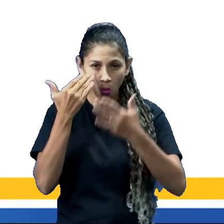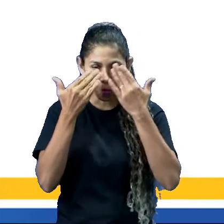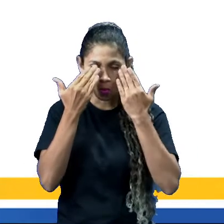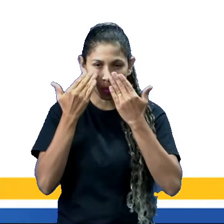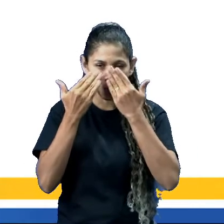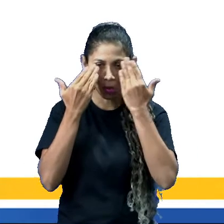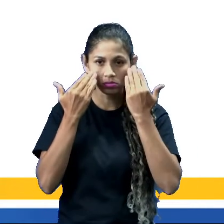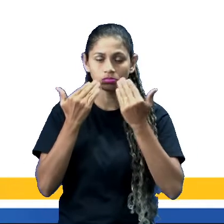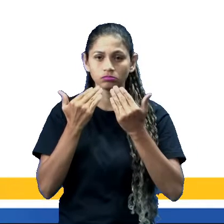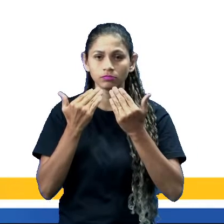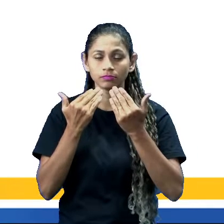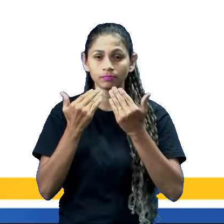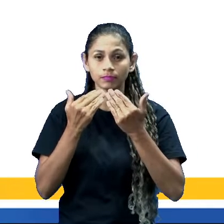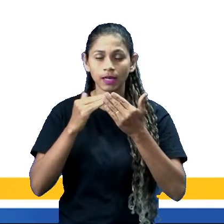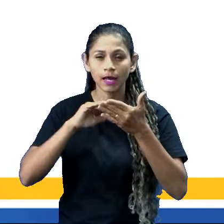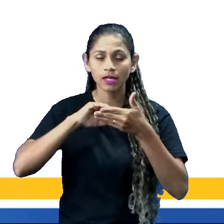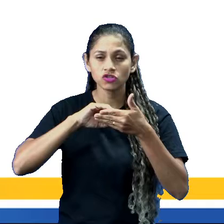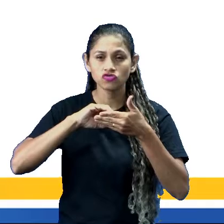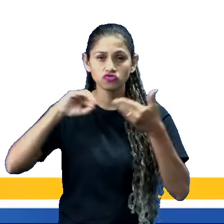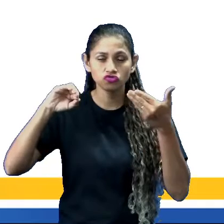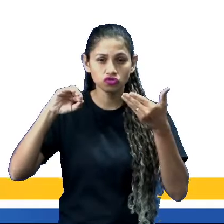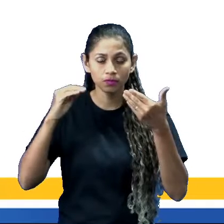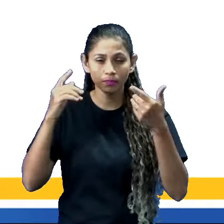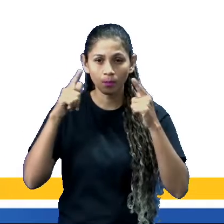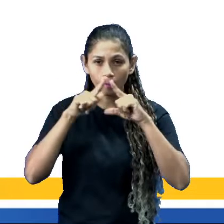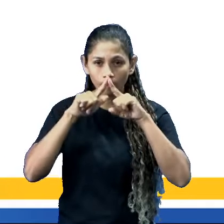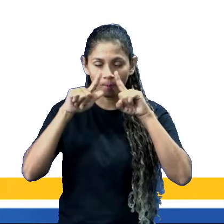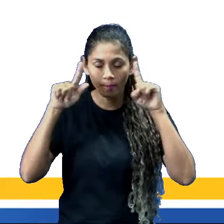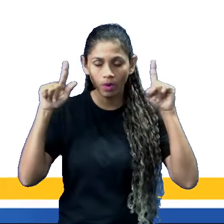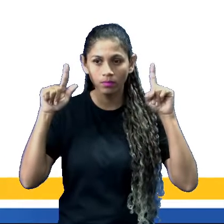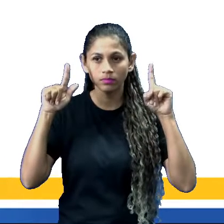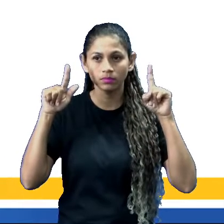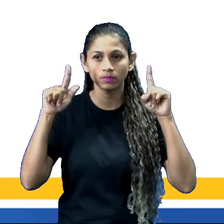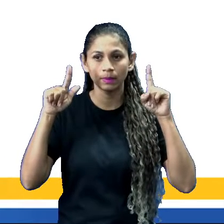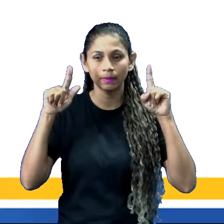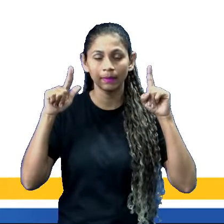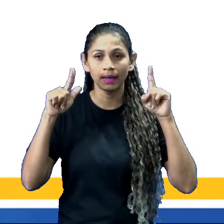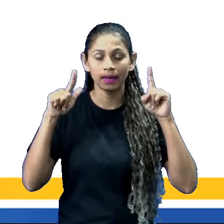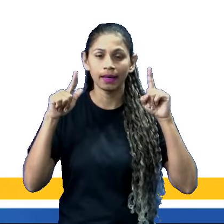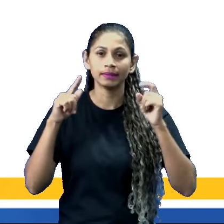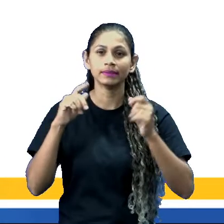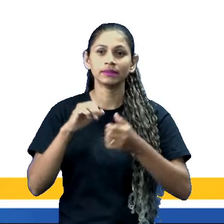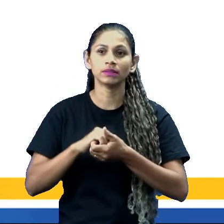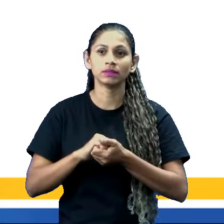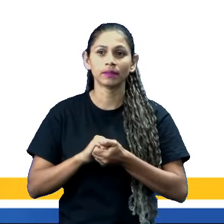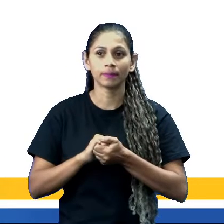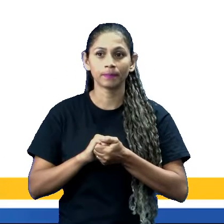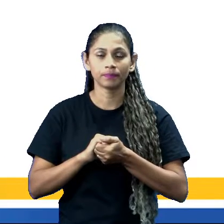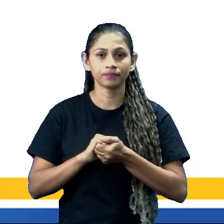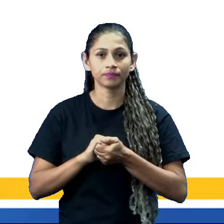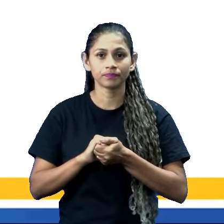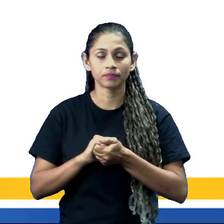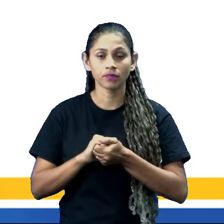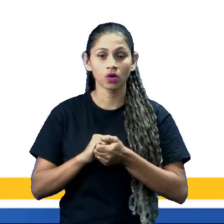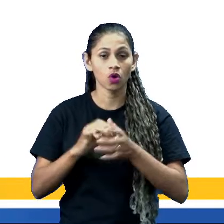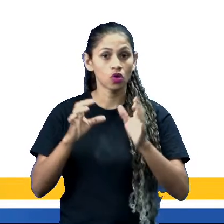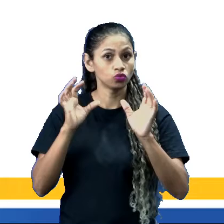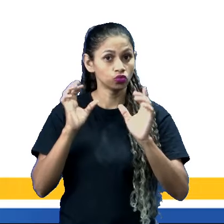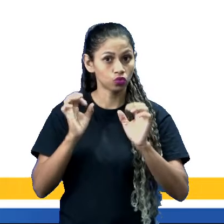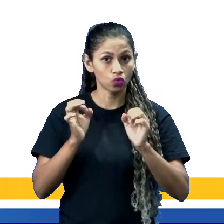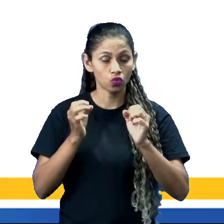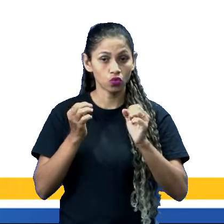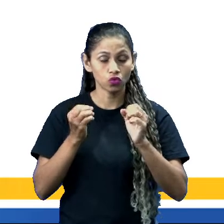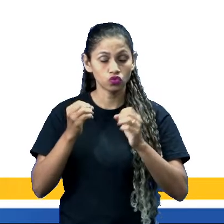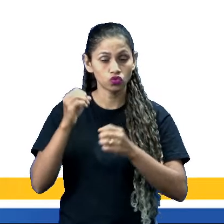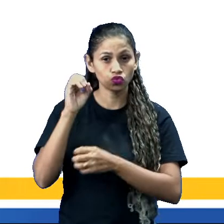os danos causados por acidente nos óleos ou na face. É um dispositivo, né, formado por dois pequenos